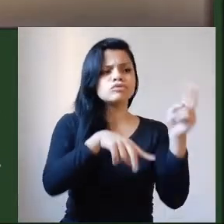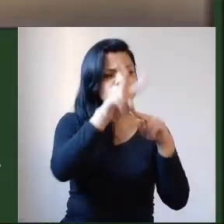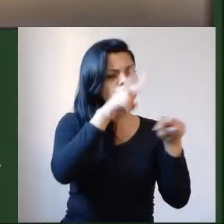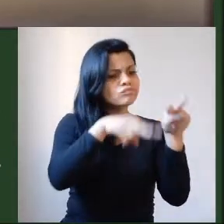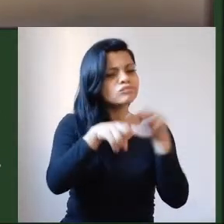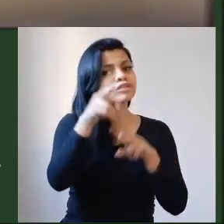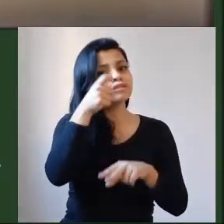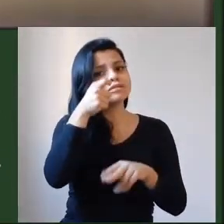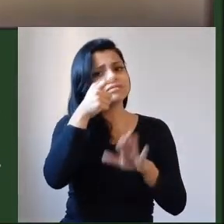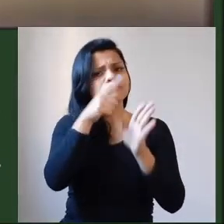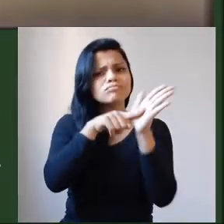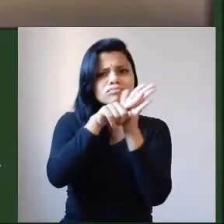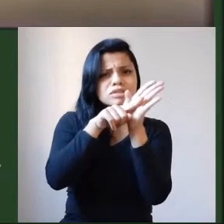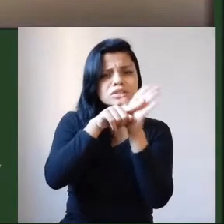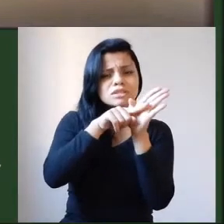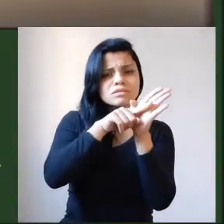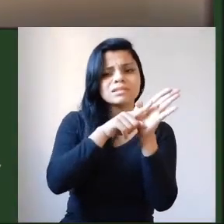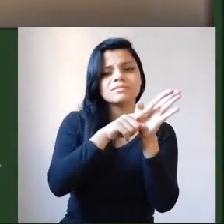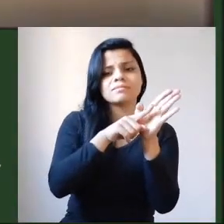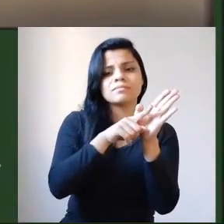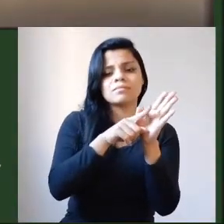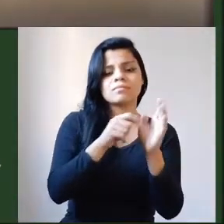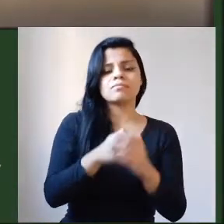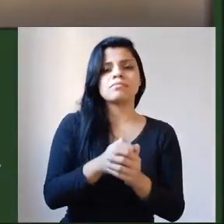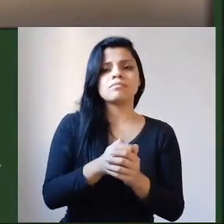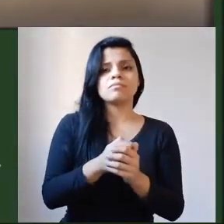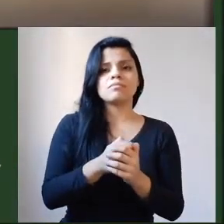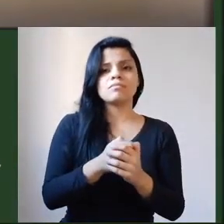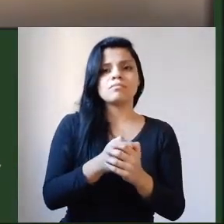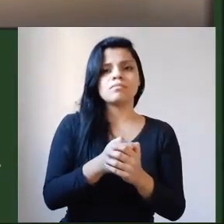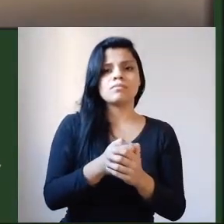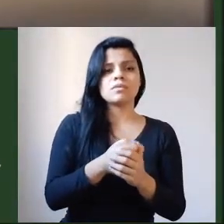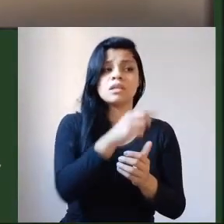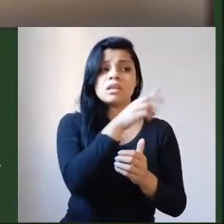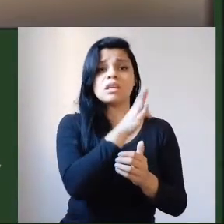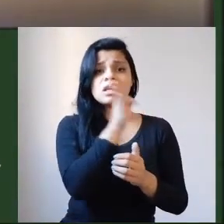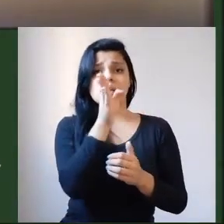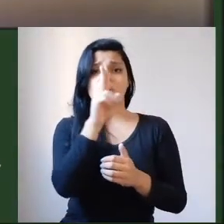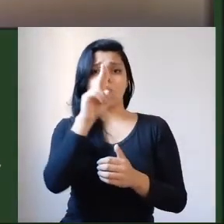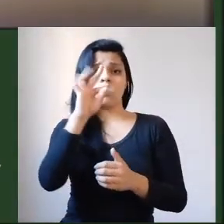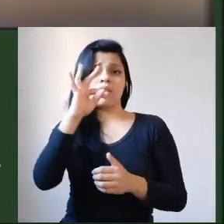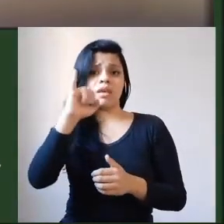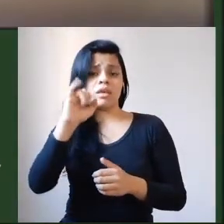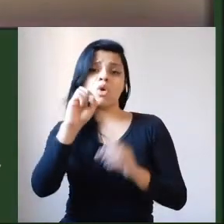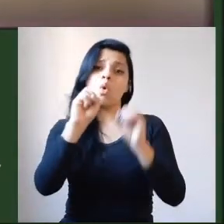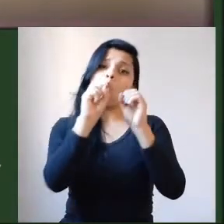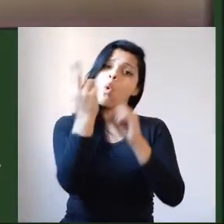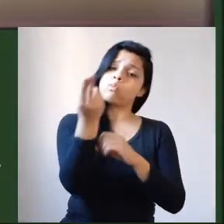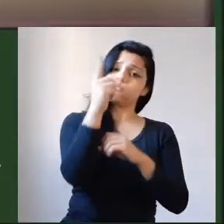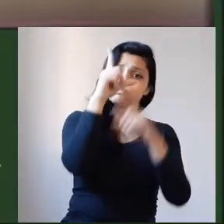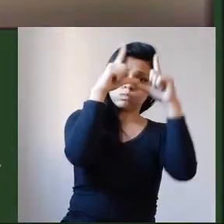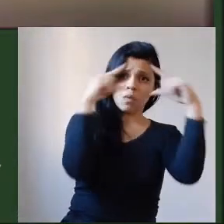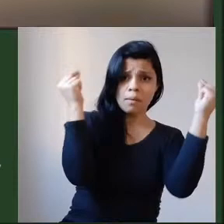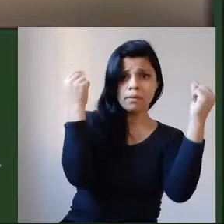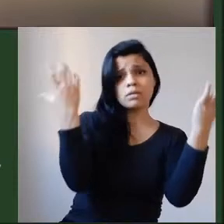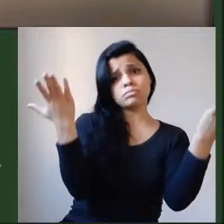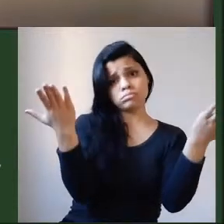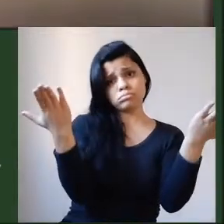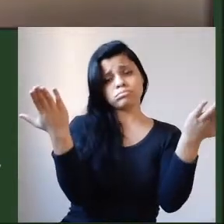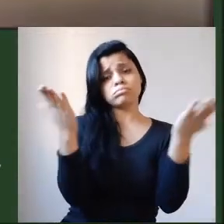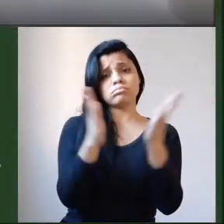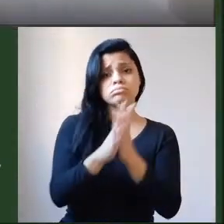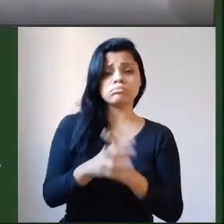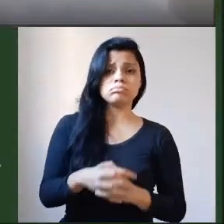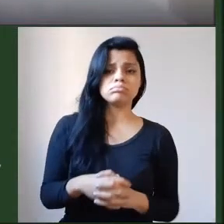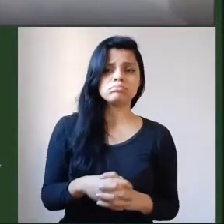Mas assim, com relação às medidas e ao desconhecimento da doença, eu acho que eu não tive muito